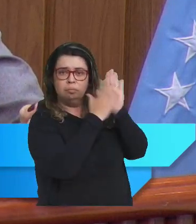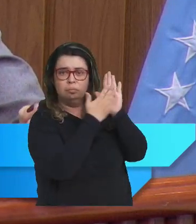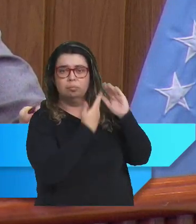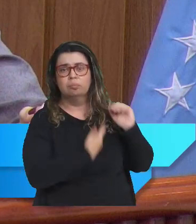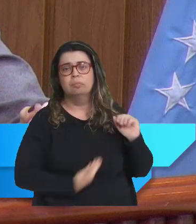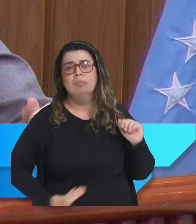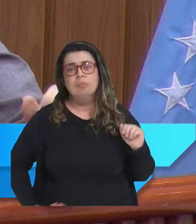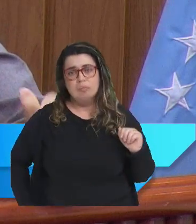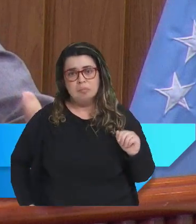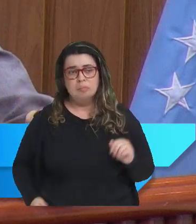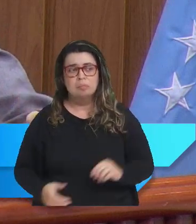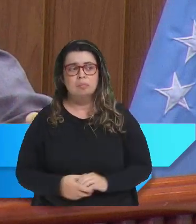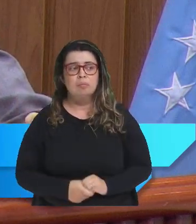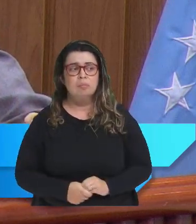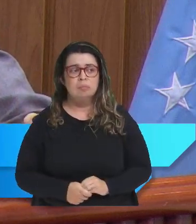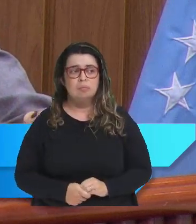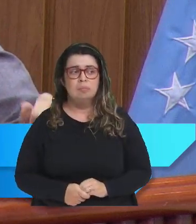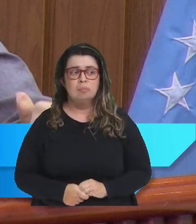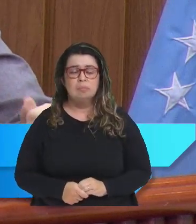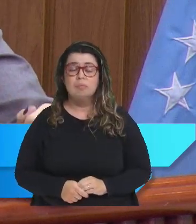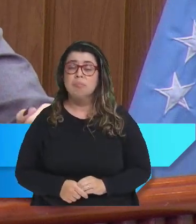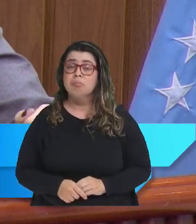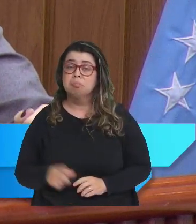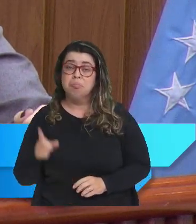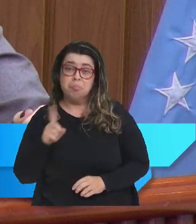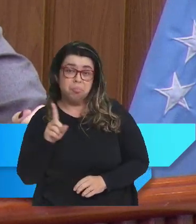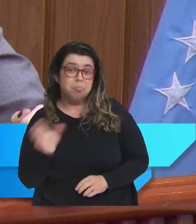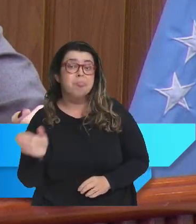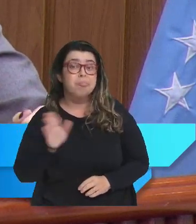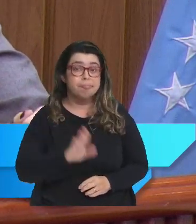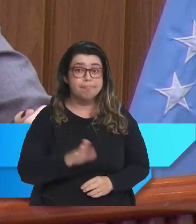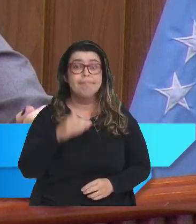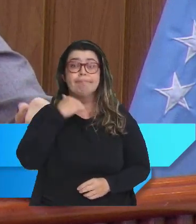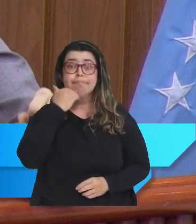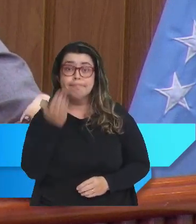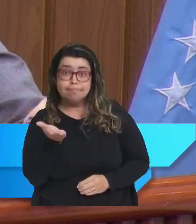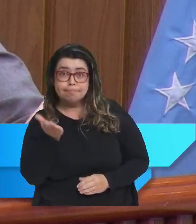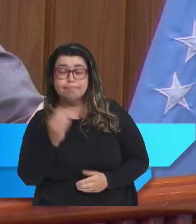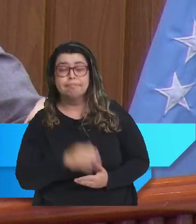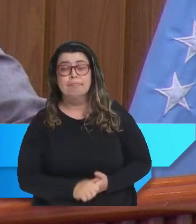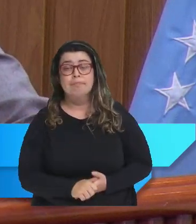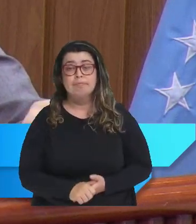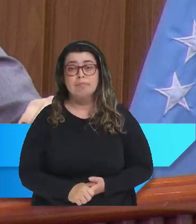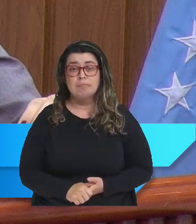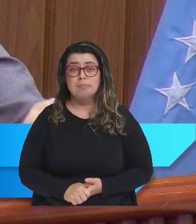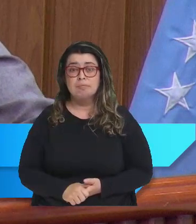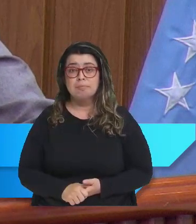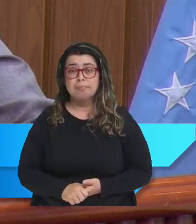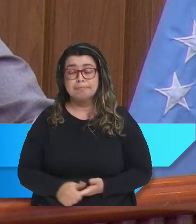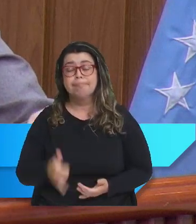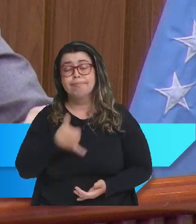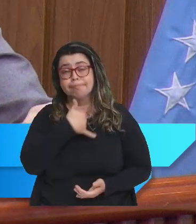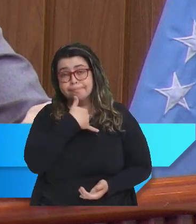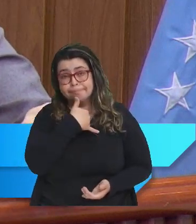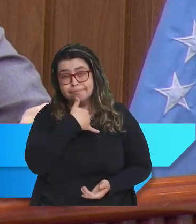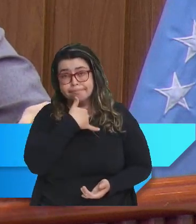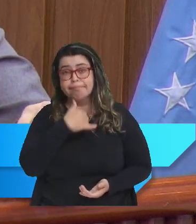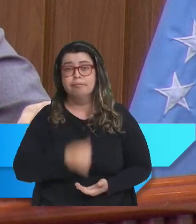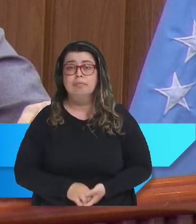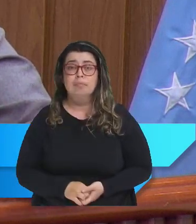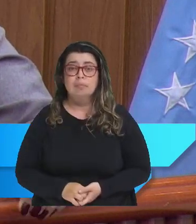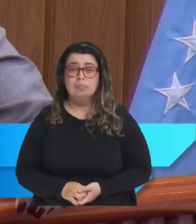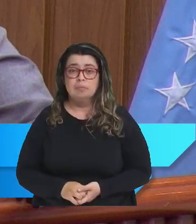licitação deu deserta, é complicado, mas é uma judiação os